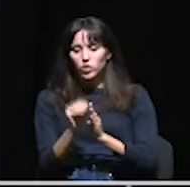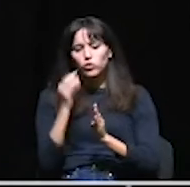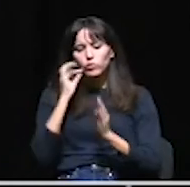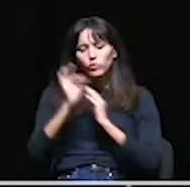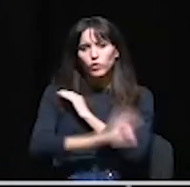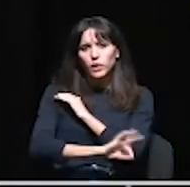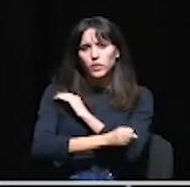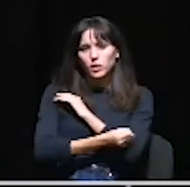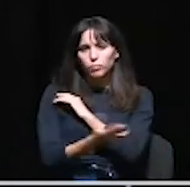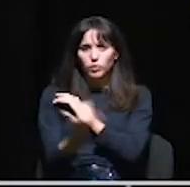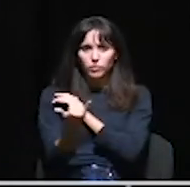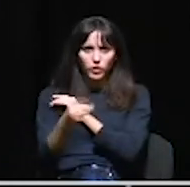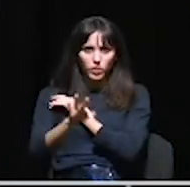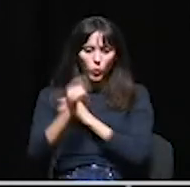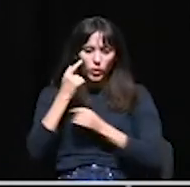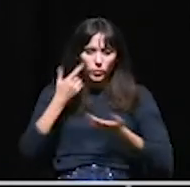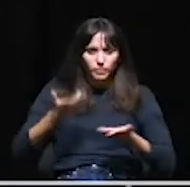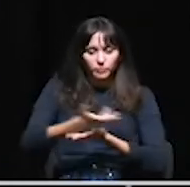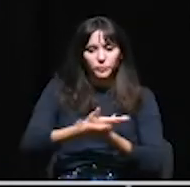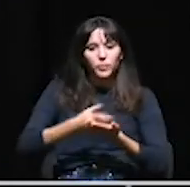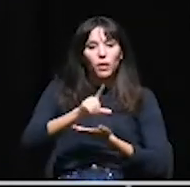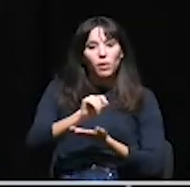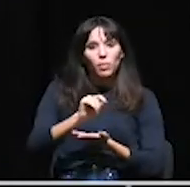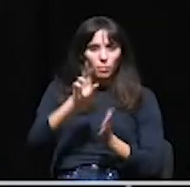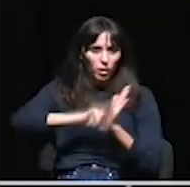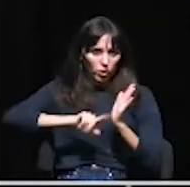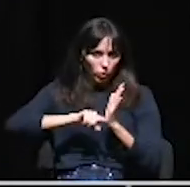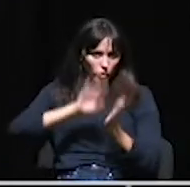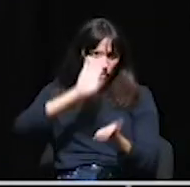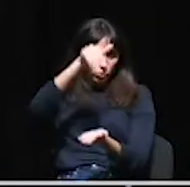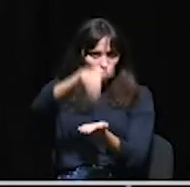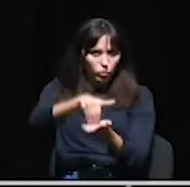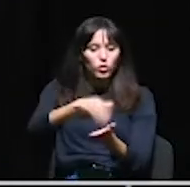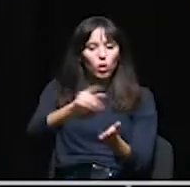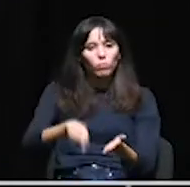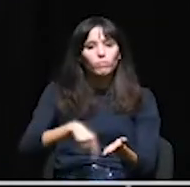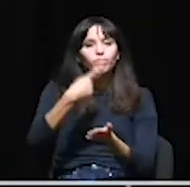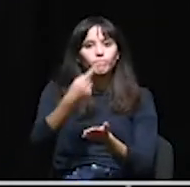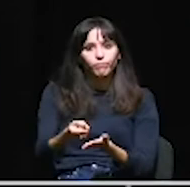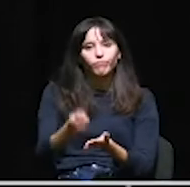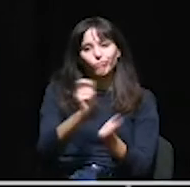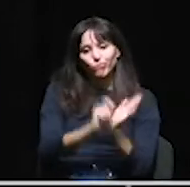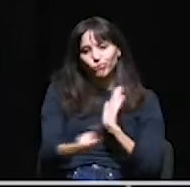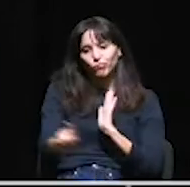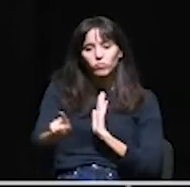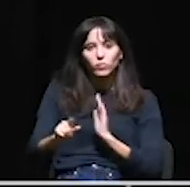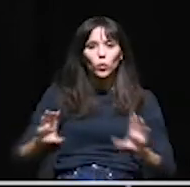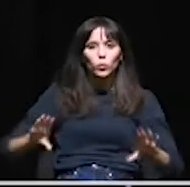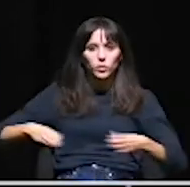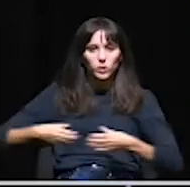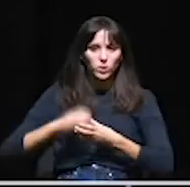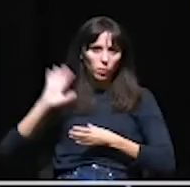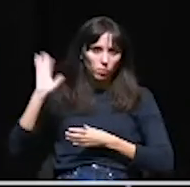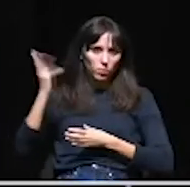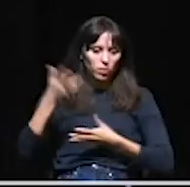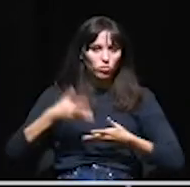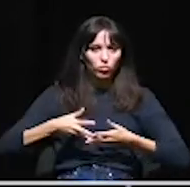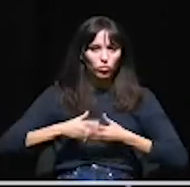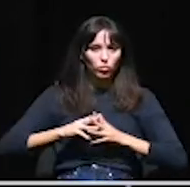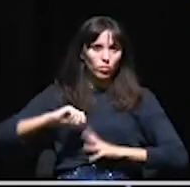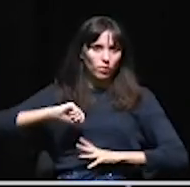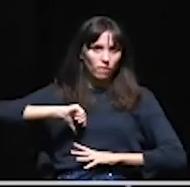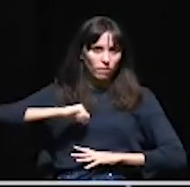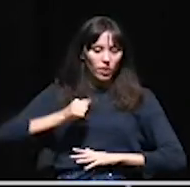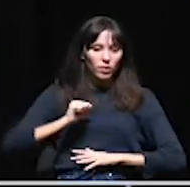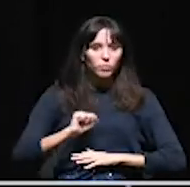24 freguesias, e também que as conclusões desse relatório depois sejam dirigidas à Comissão de Ambiente e Estrutura Verde